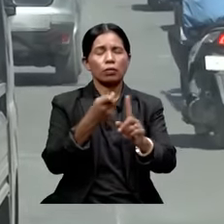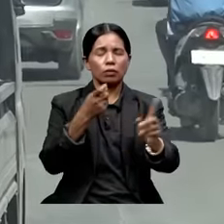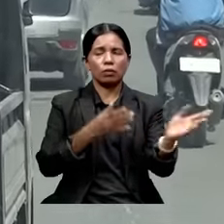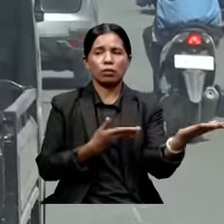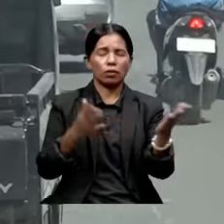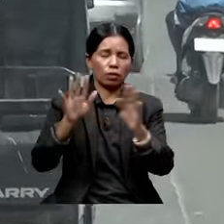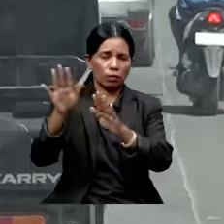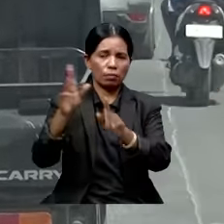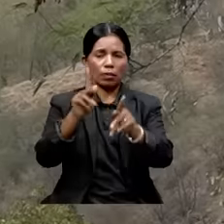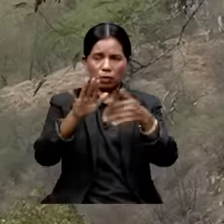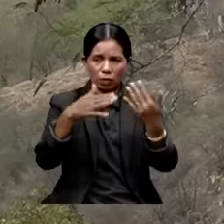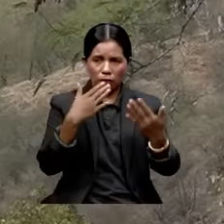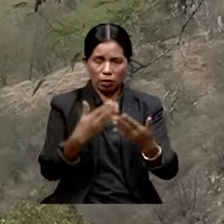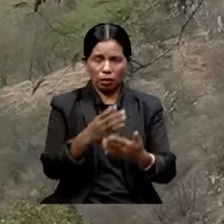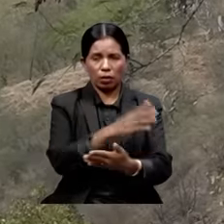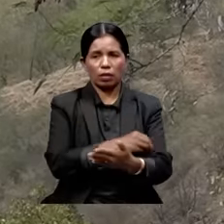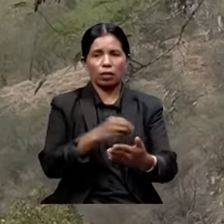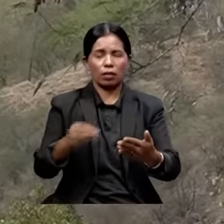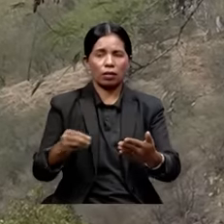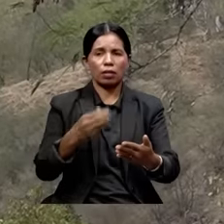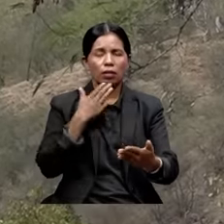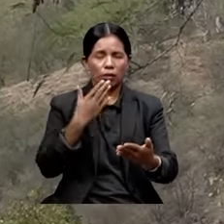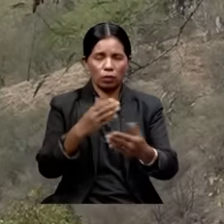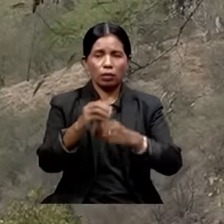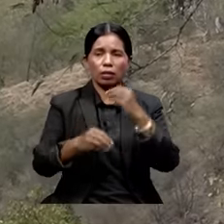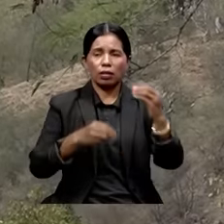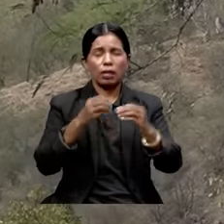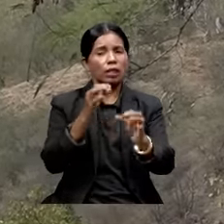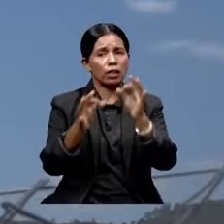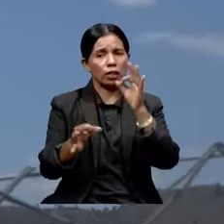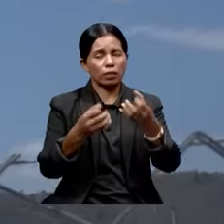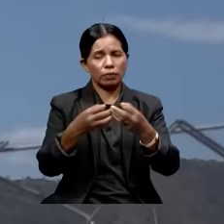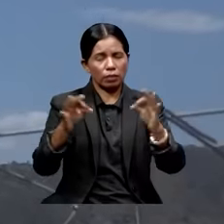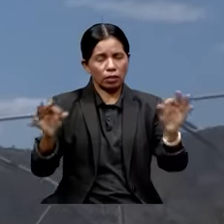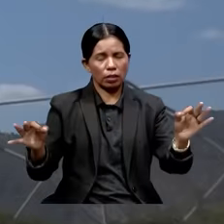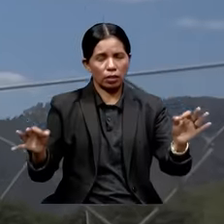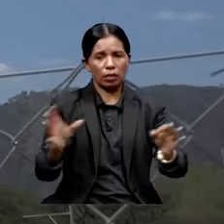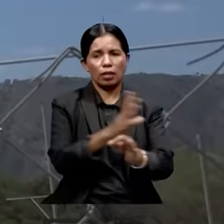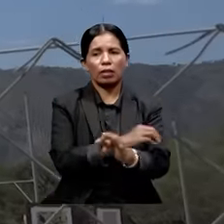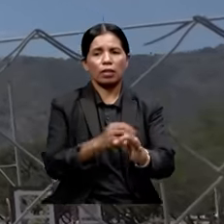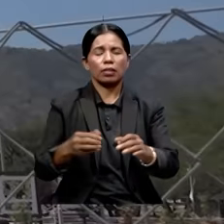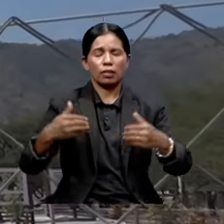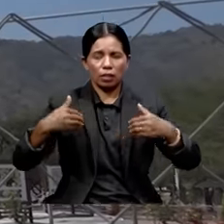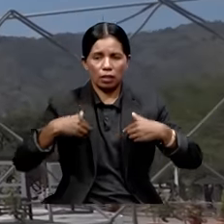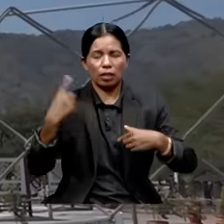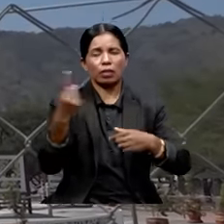foho basarani sira, hafo un clamar no bisubisu katak, mas ke liutia anin bot sira, se